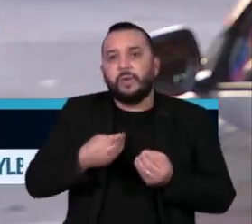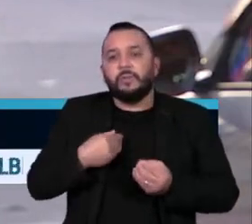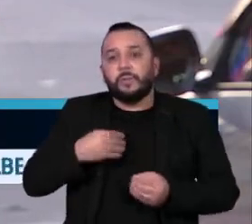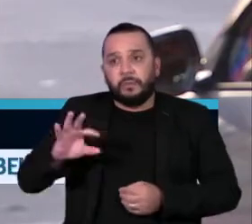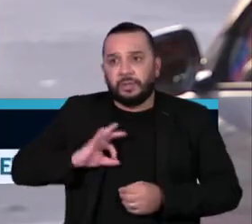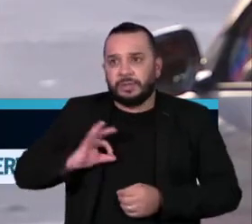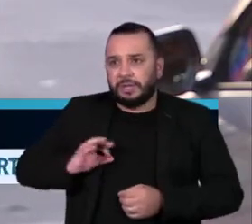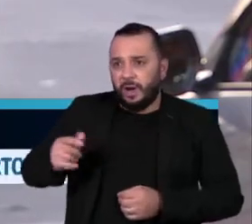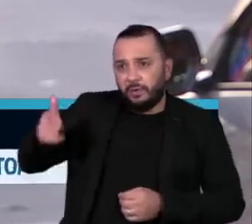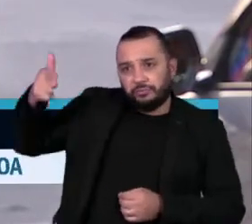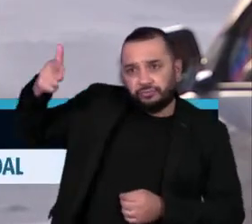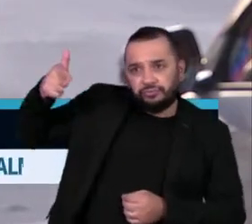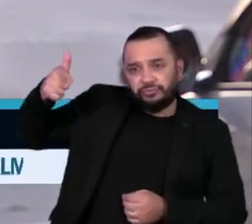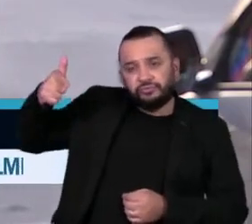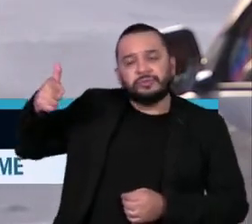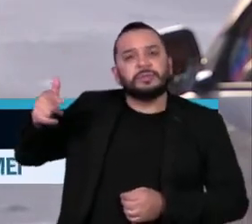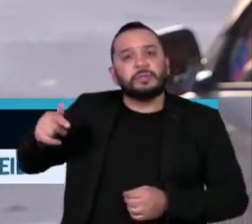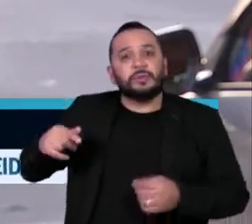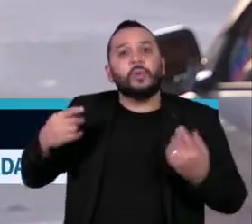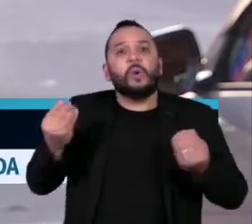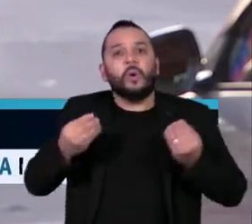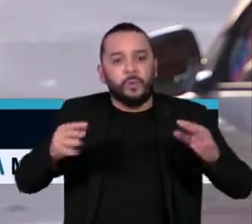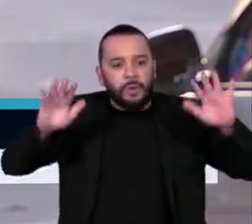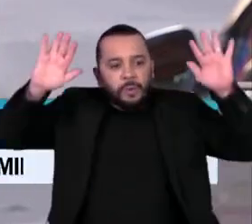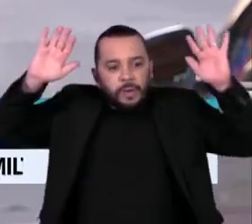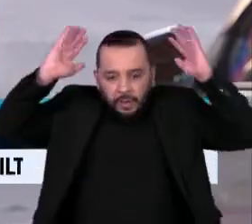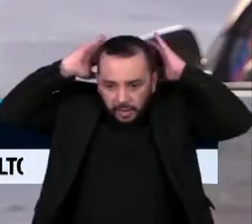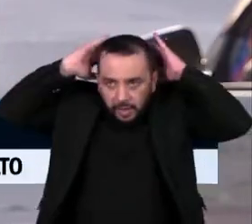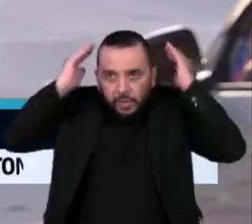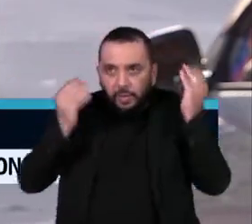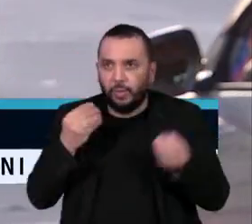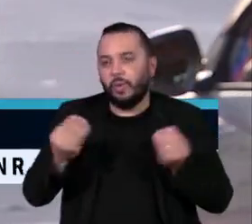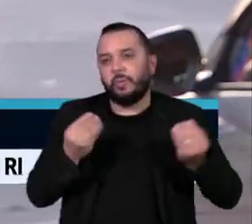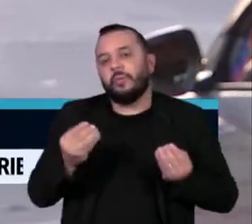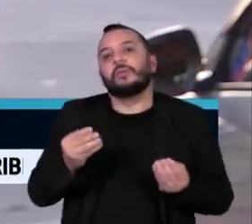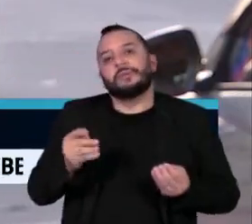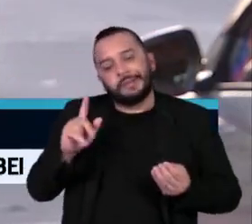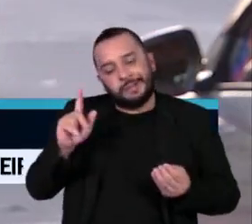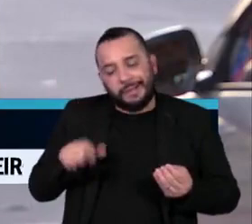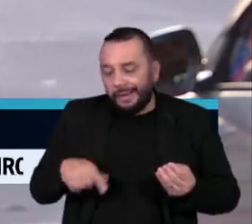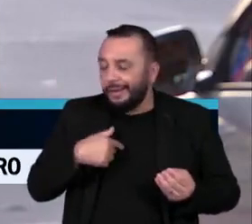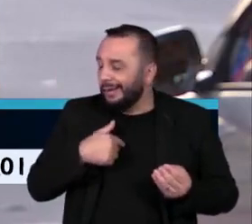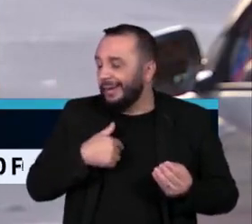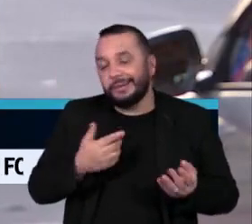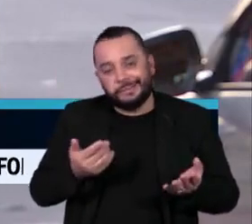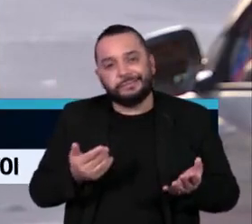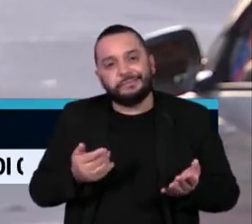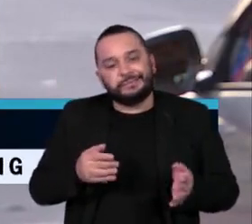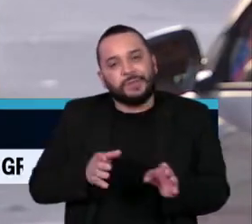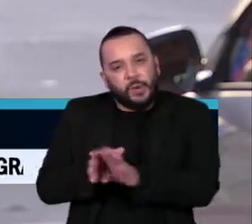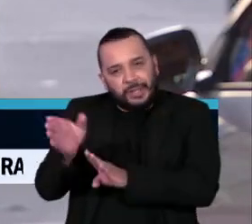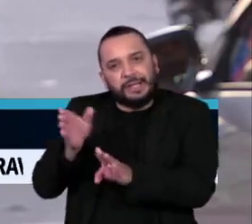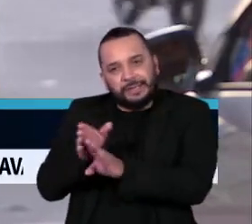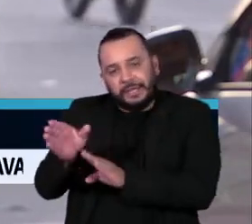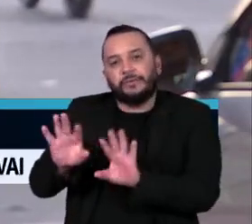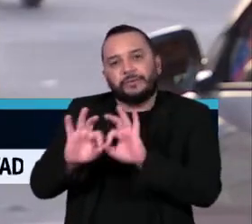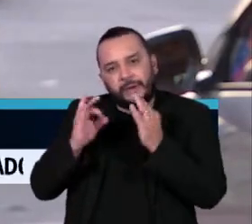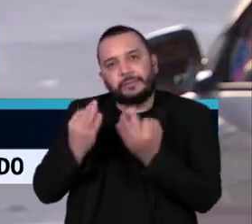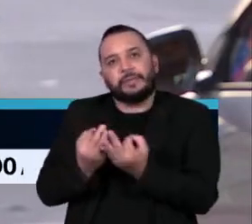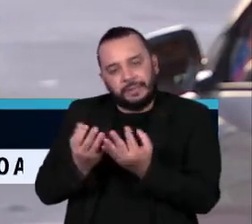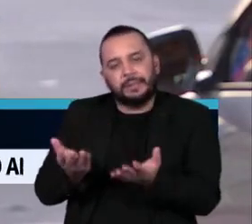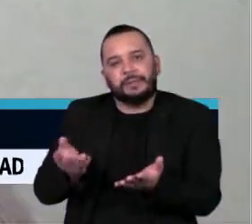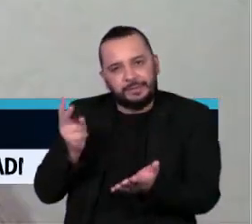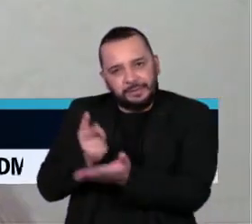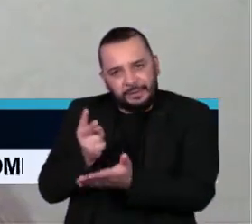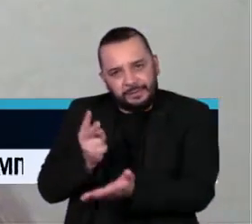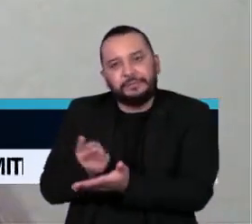policiais é um peso que praticamente todas as famílias negras, e principalmente as pobres, precisam ter com seus